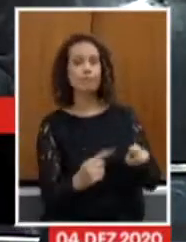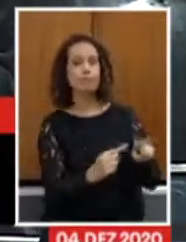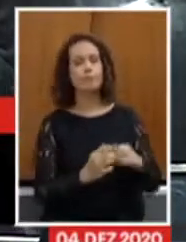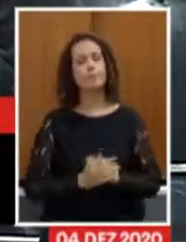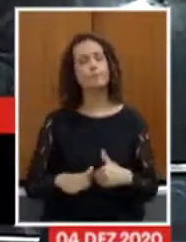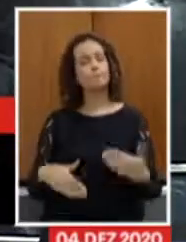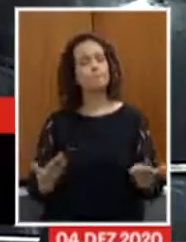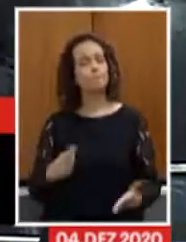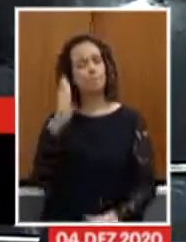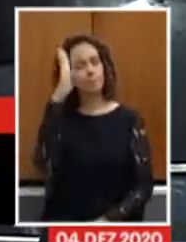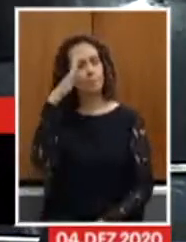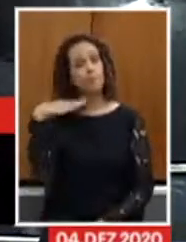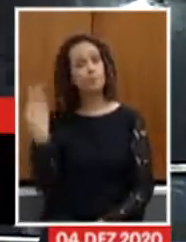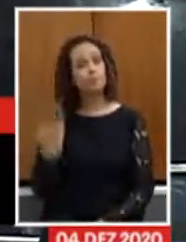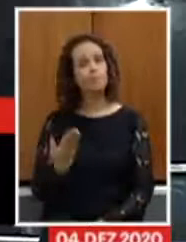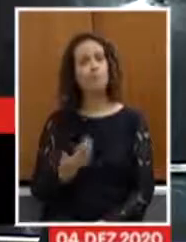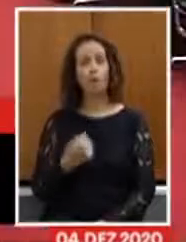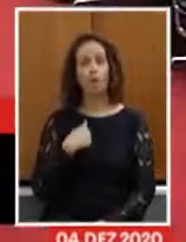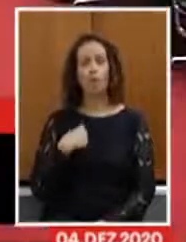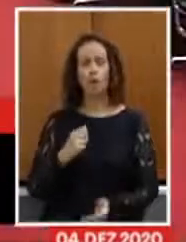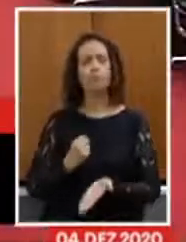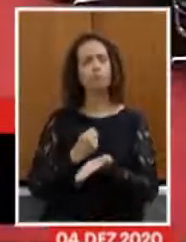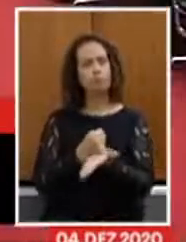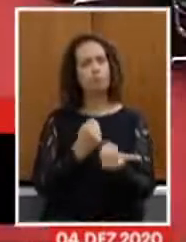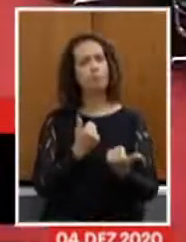deputada Beatriz, conte com a minha solidariedade.